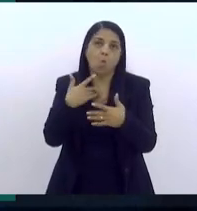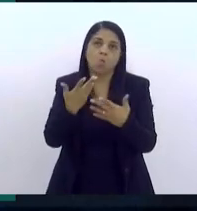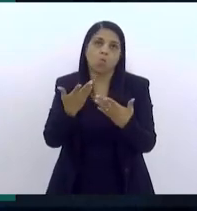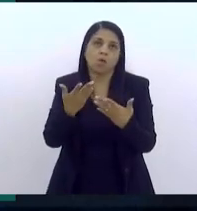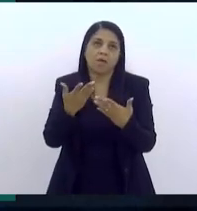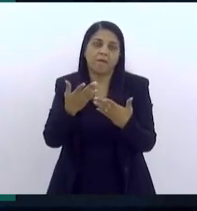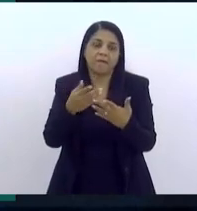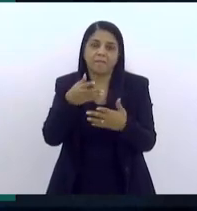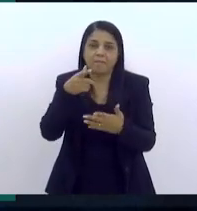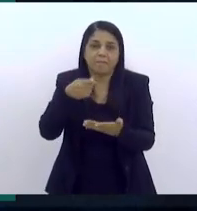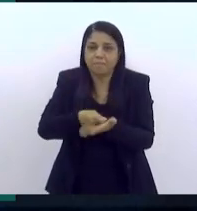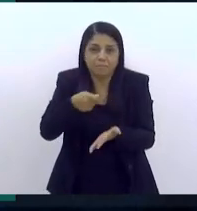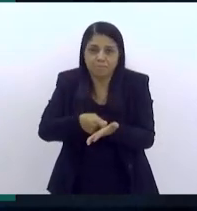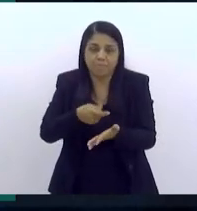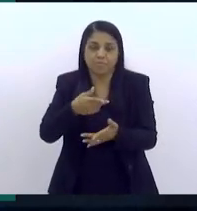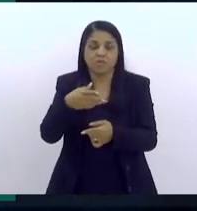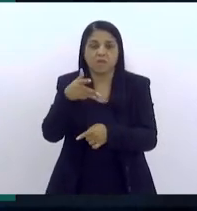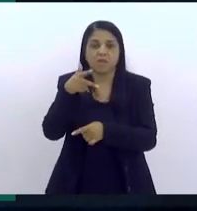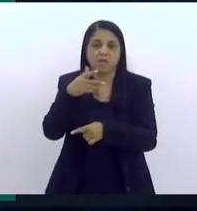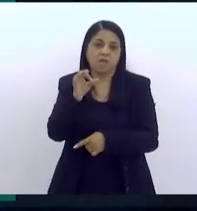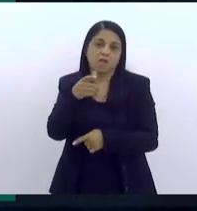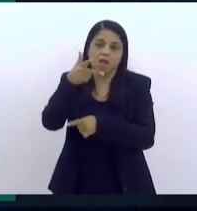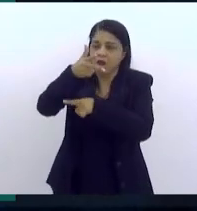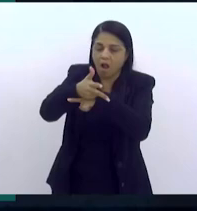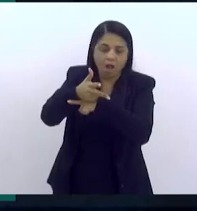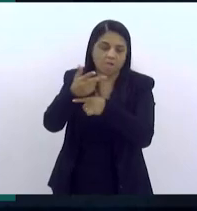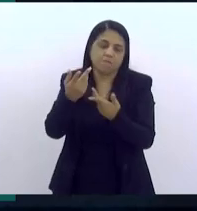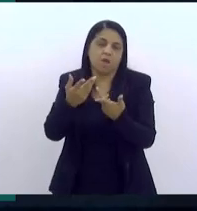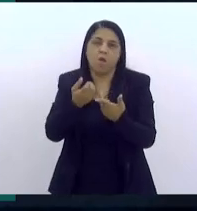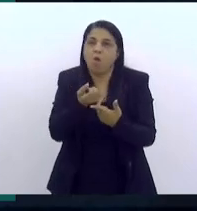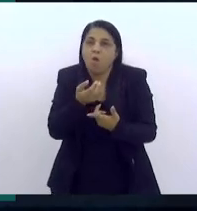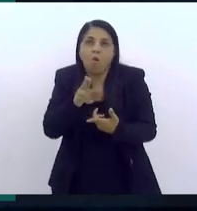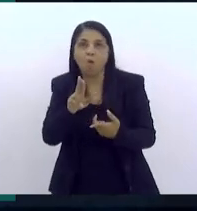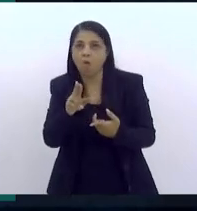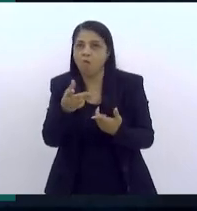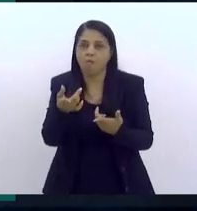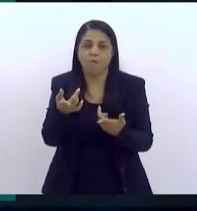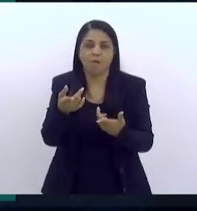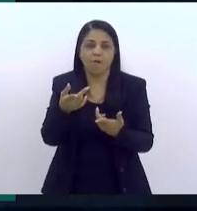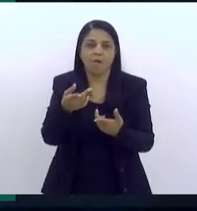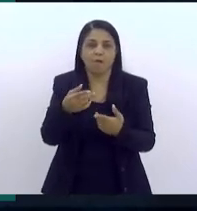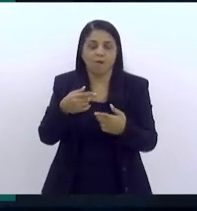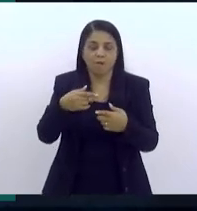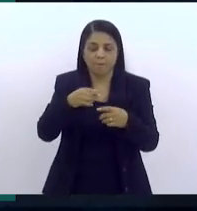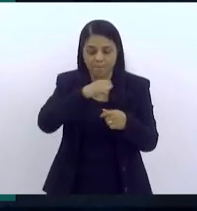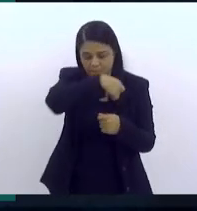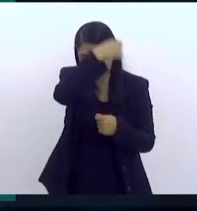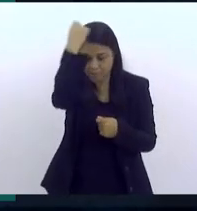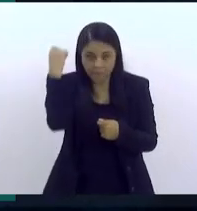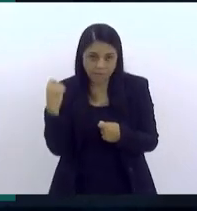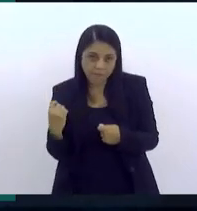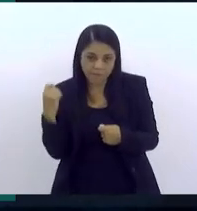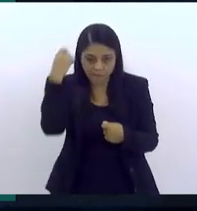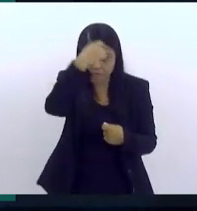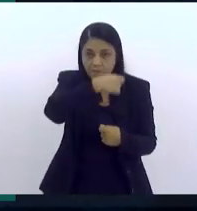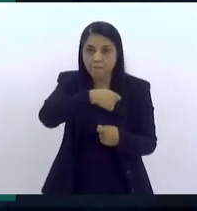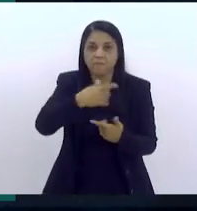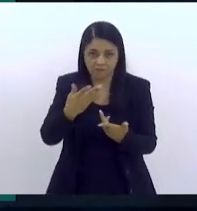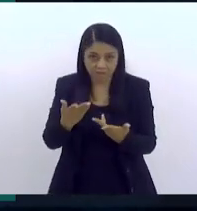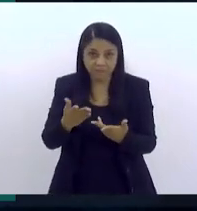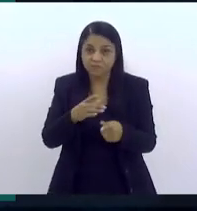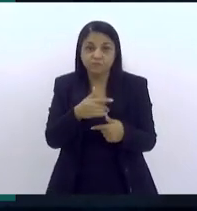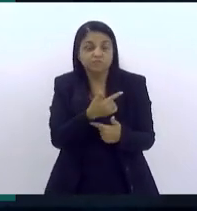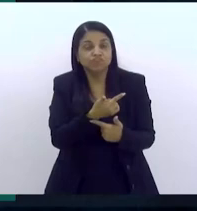metal câmera de segurança nada nesse sentido mas que garantem pelo menos algum alguma